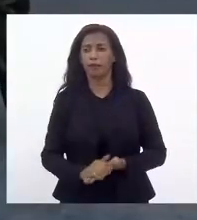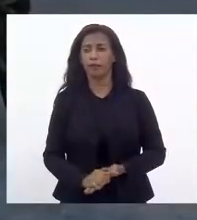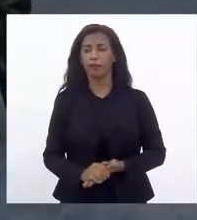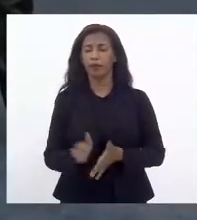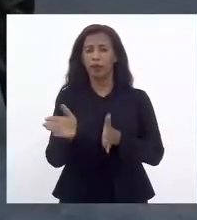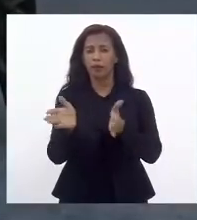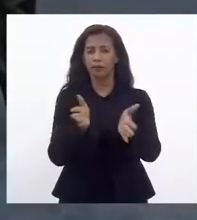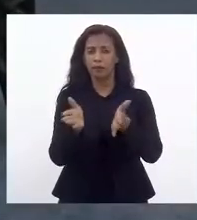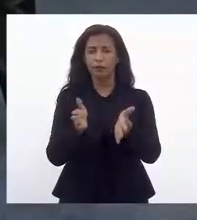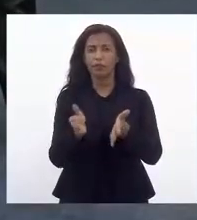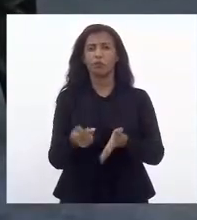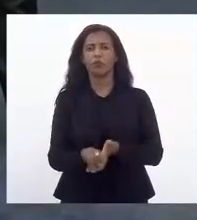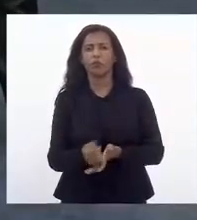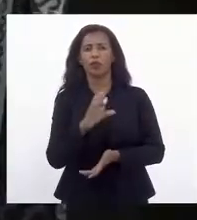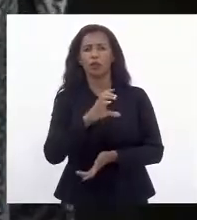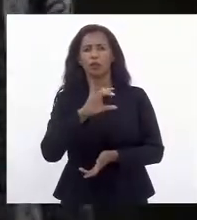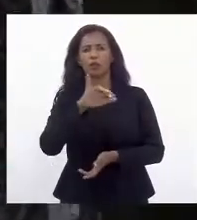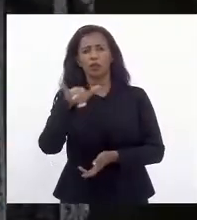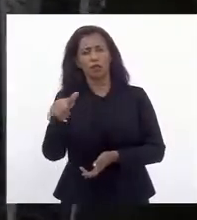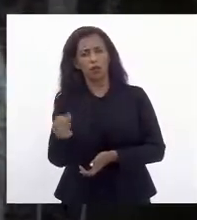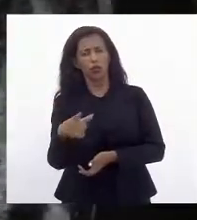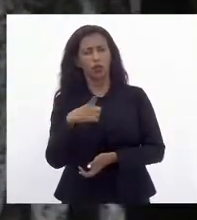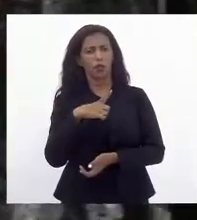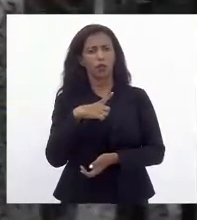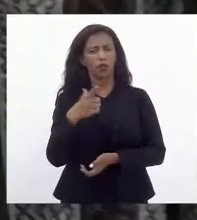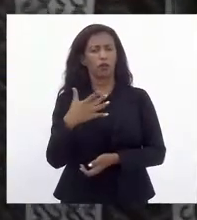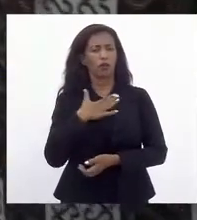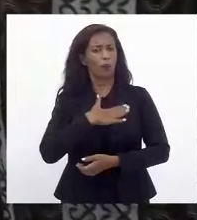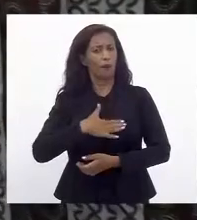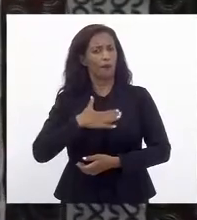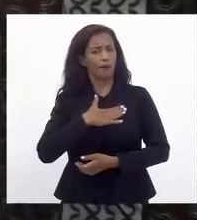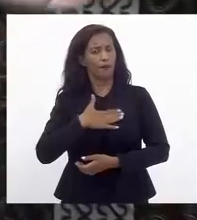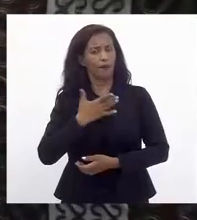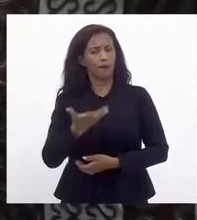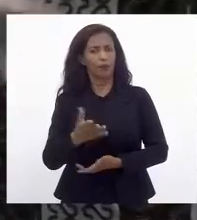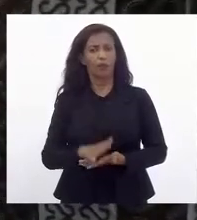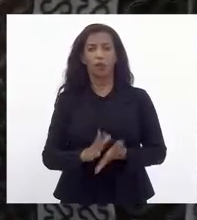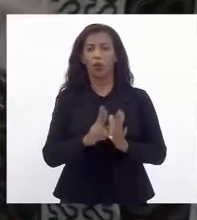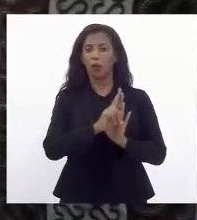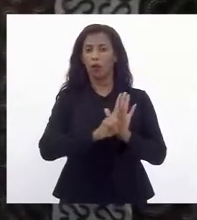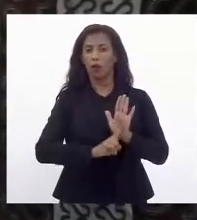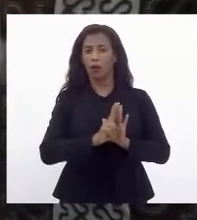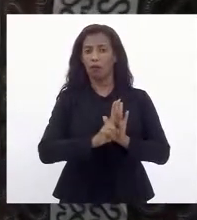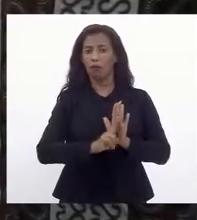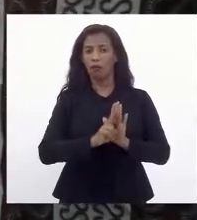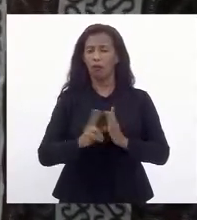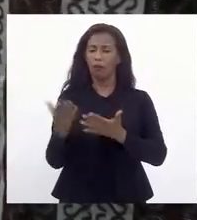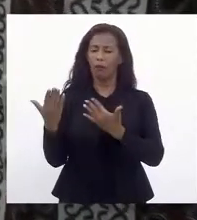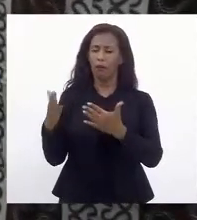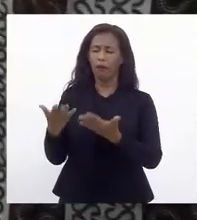essa medida na qual a CCJ teve o prazer de... E aí, como relator, eu quero parabenizar a Vossa Excelência, deputado